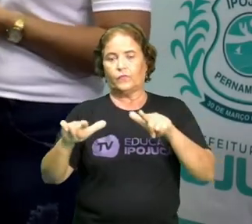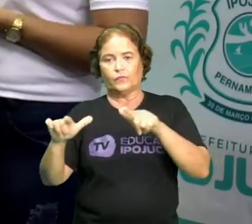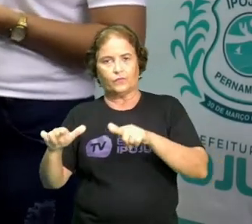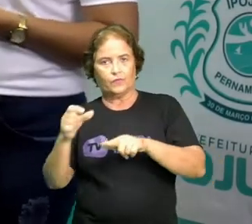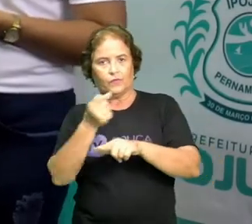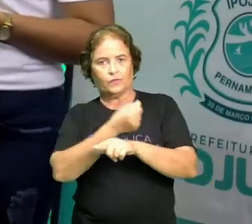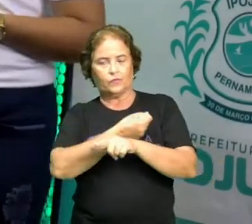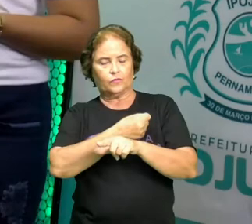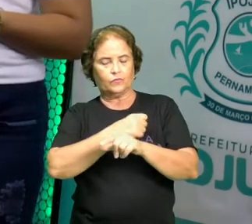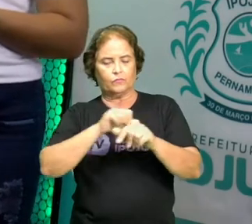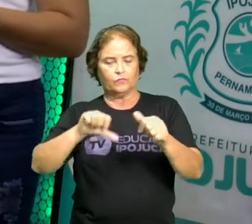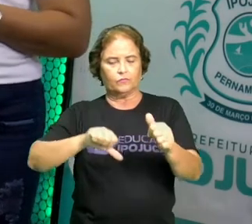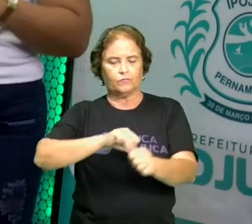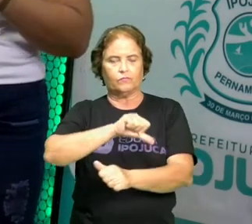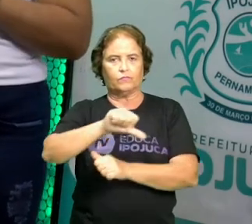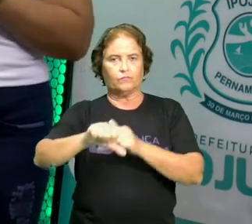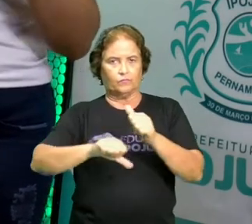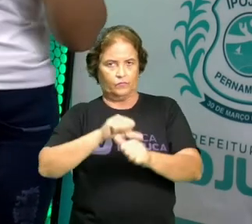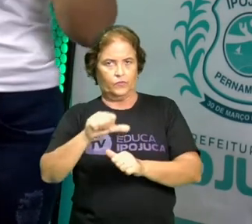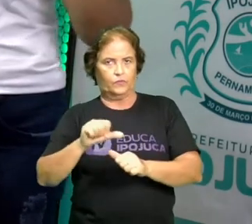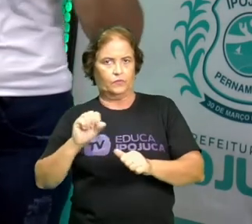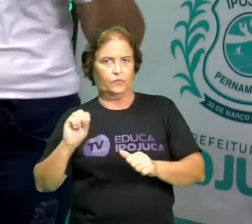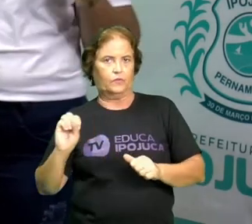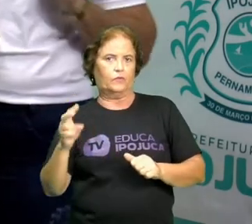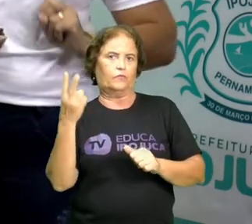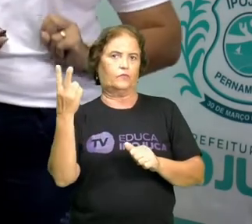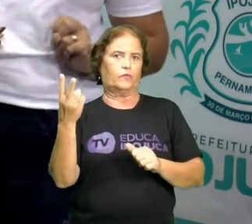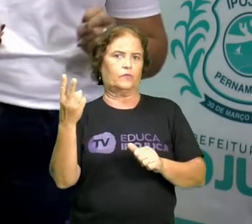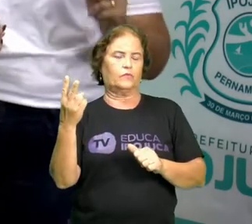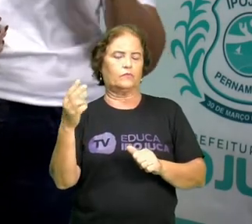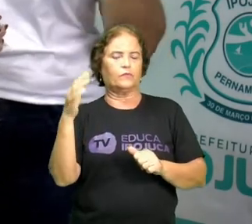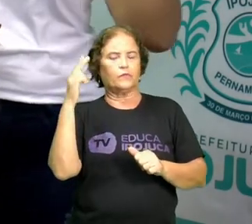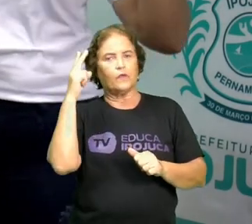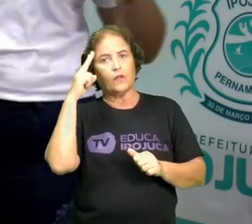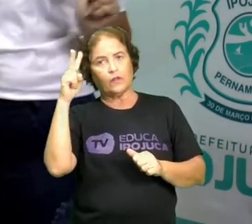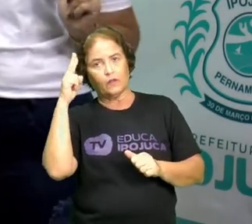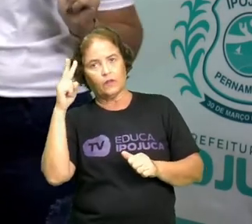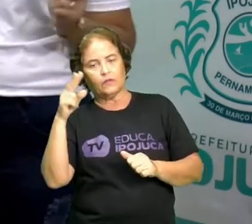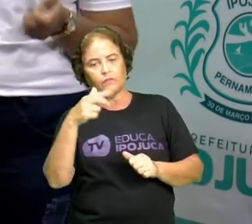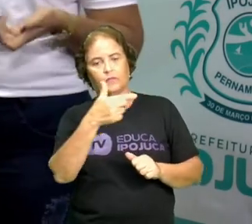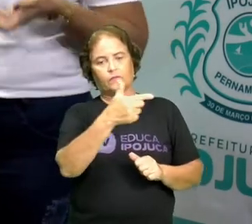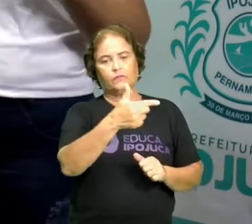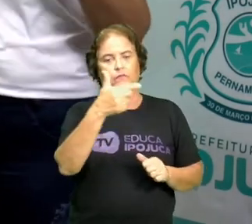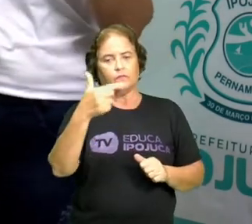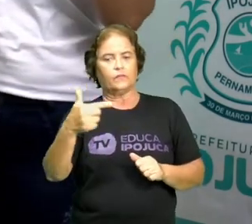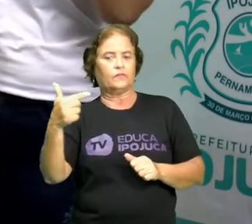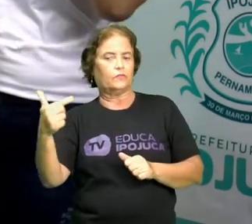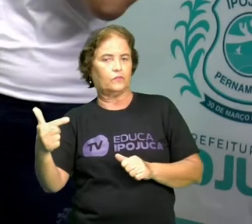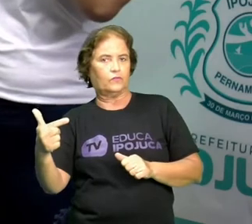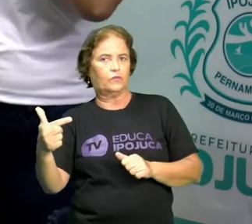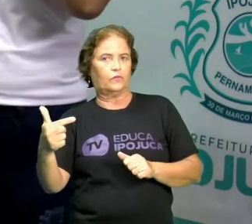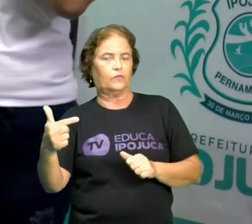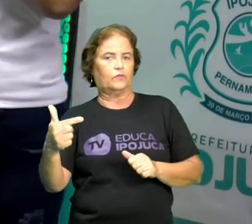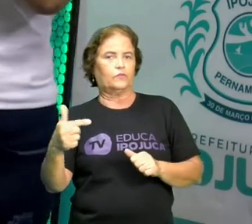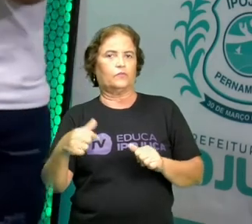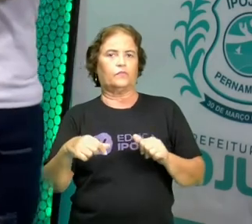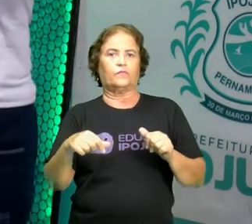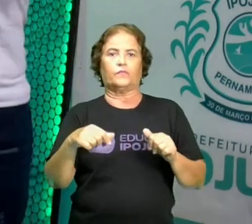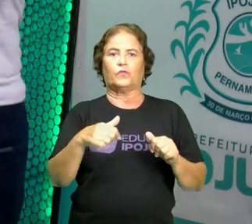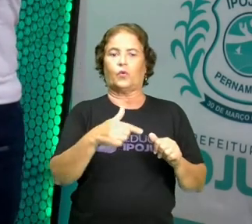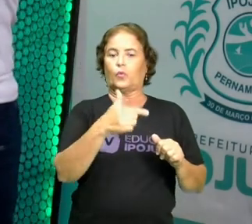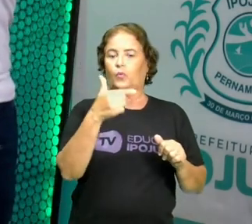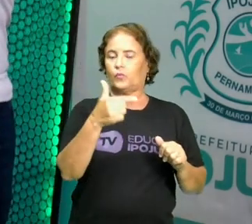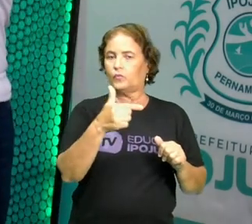ele muda de valor? Lembra do número 222 que a gente estudou no slide anterior? Ele na unidade, o 2